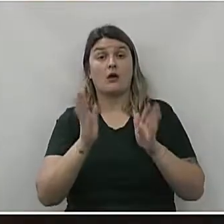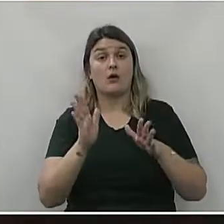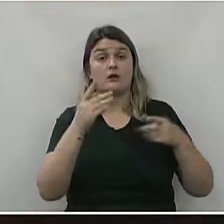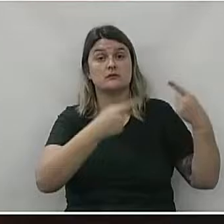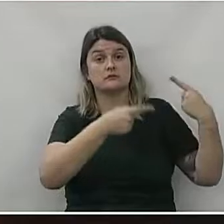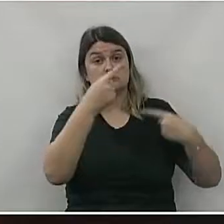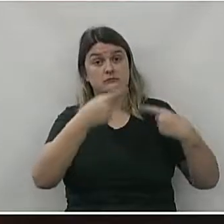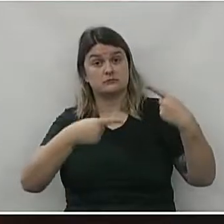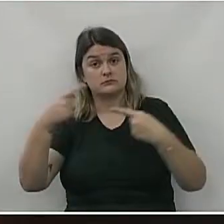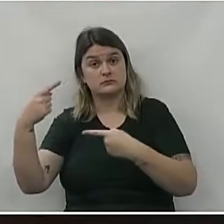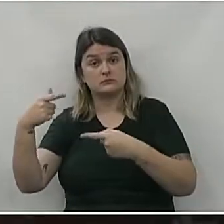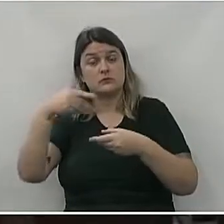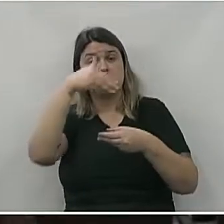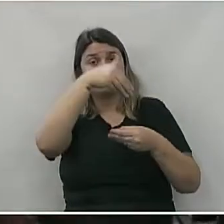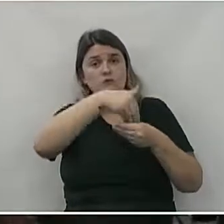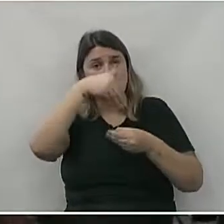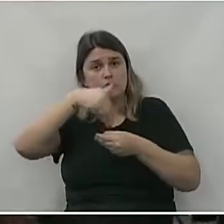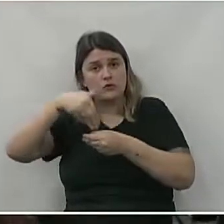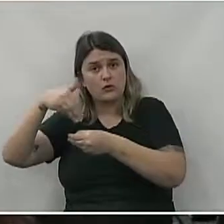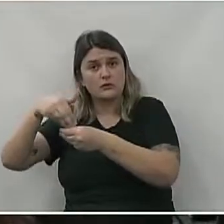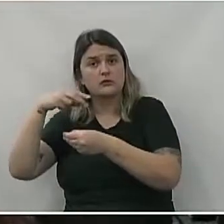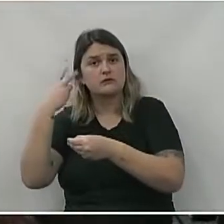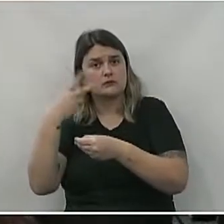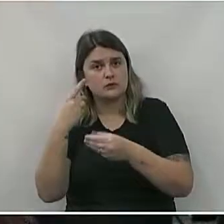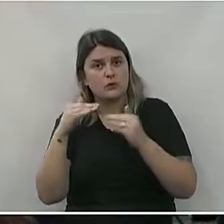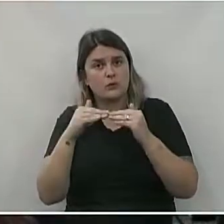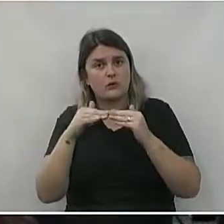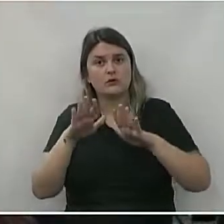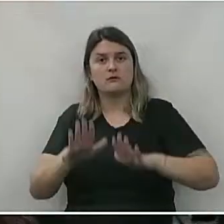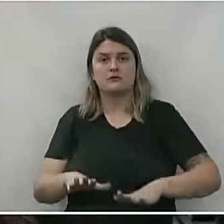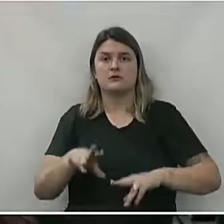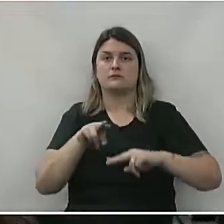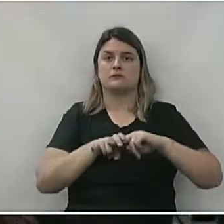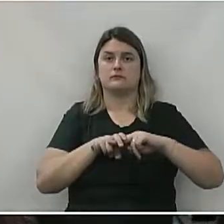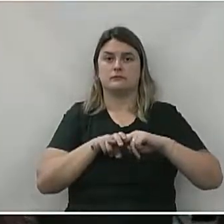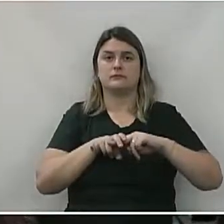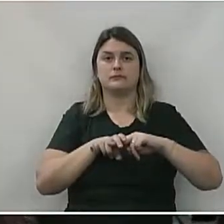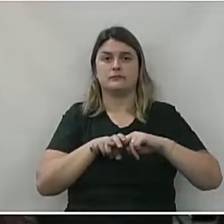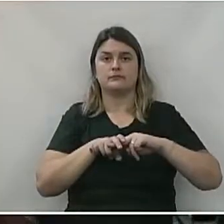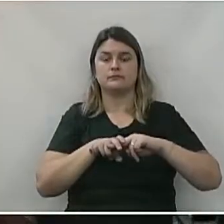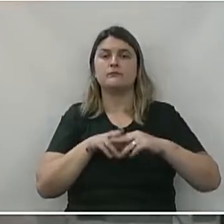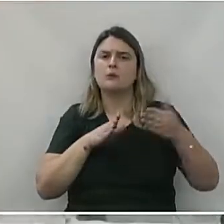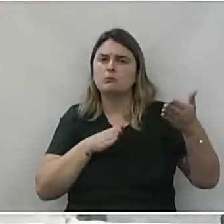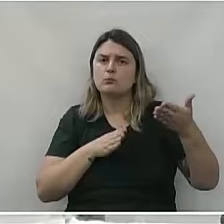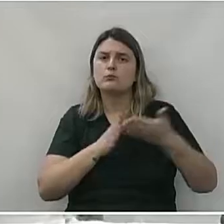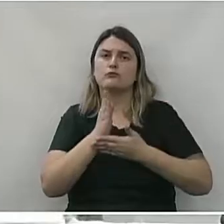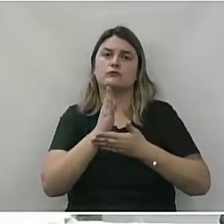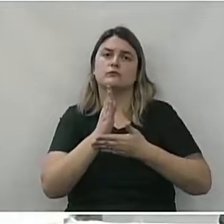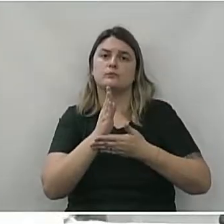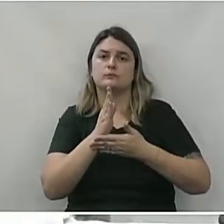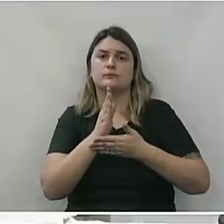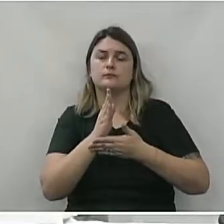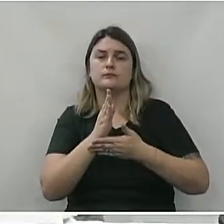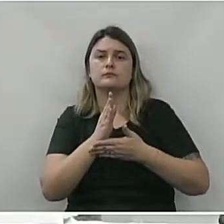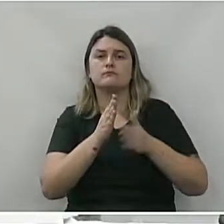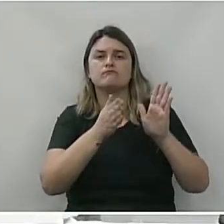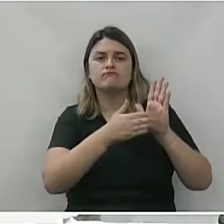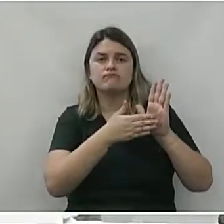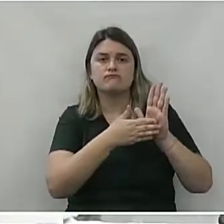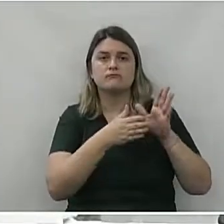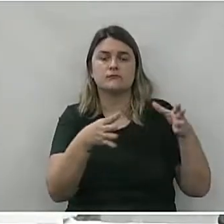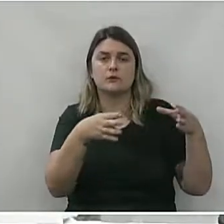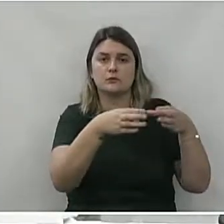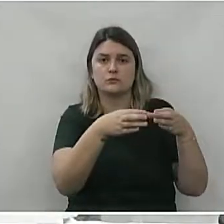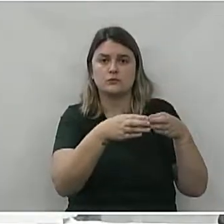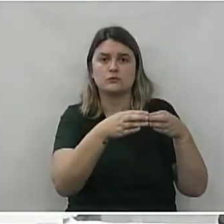discussão? Em votação. Senhores vereadores que aprovam, permaneçam como estão. Aprovado. Parecer